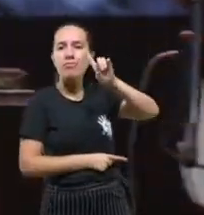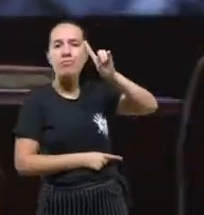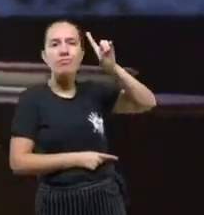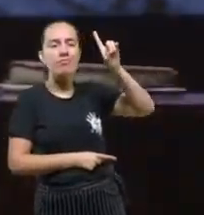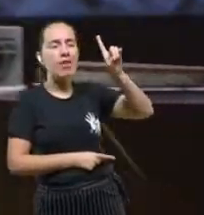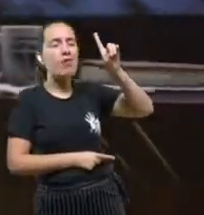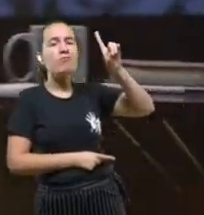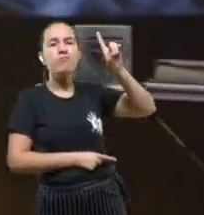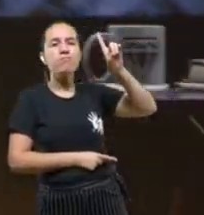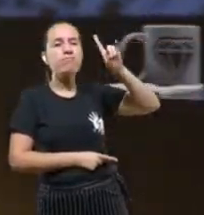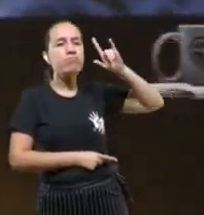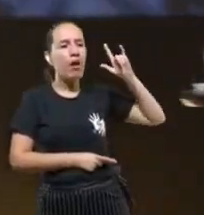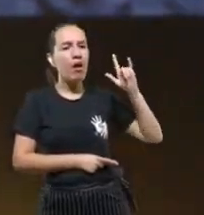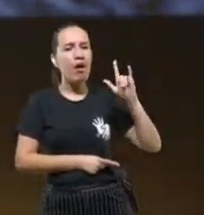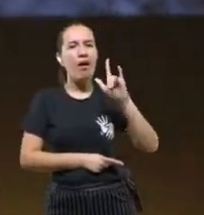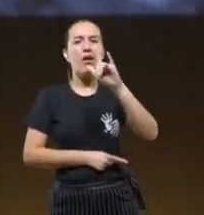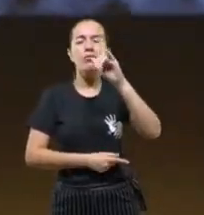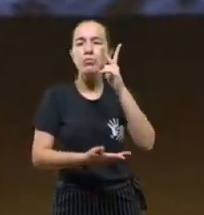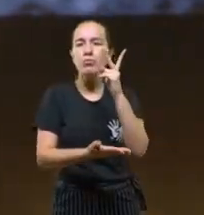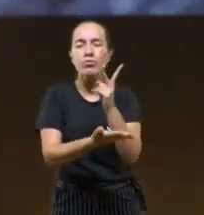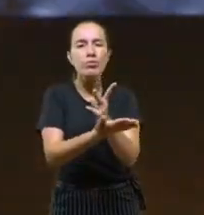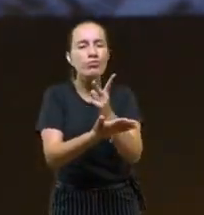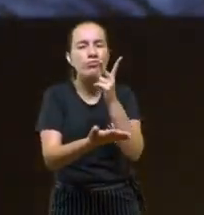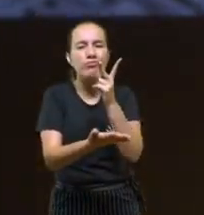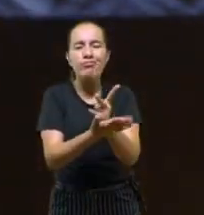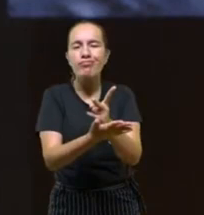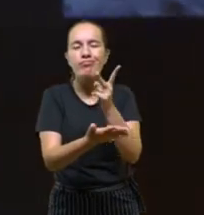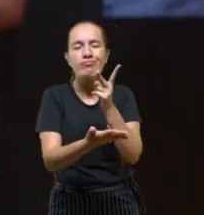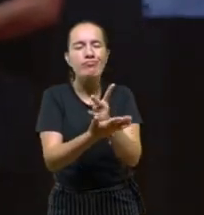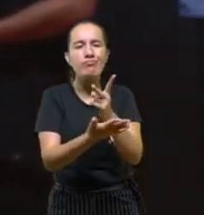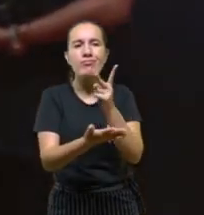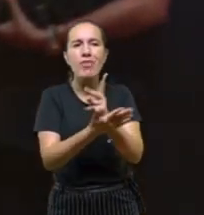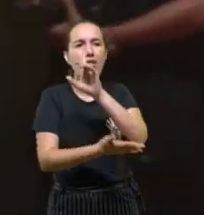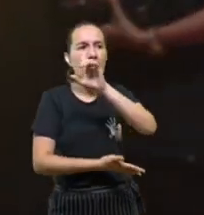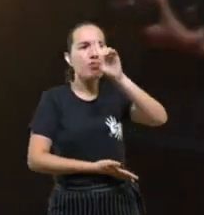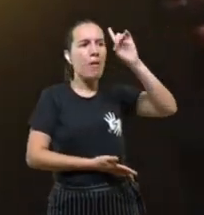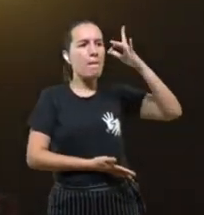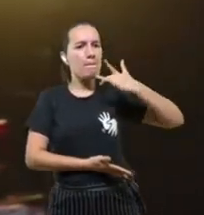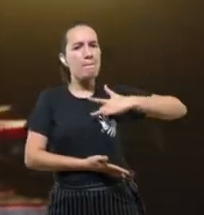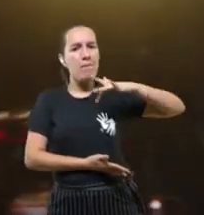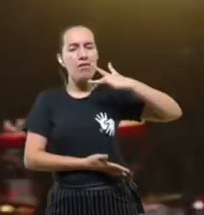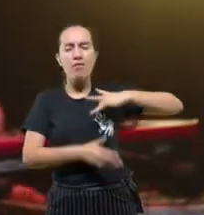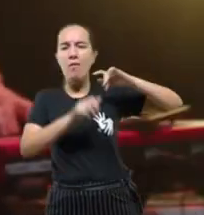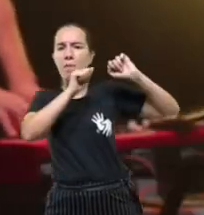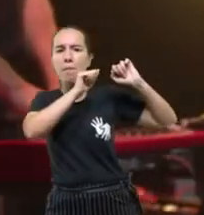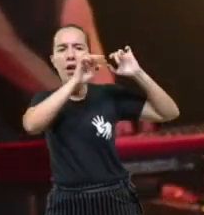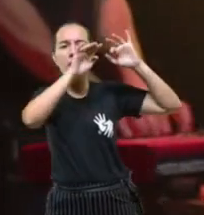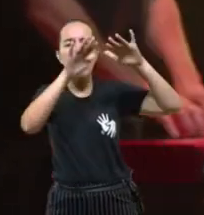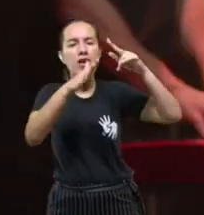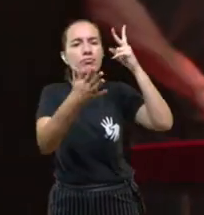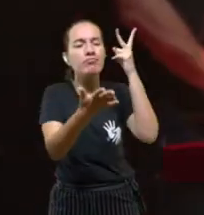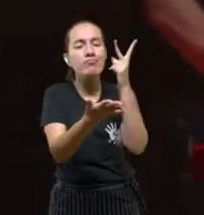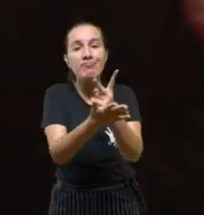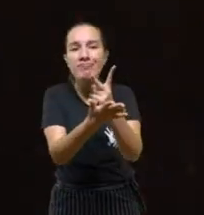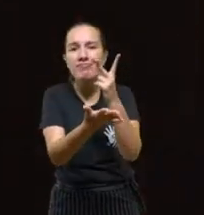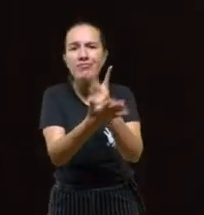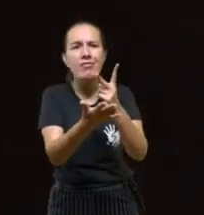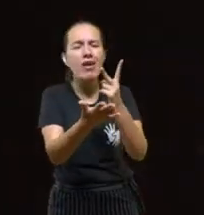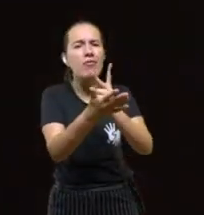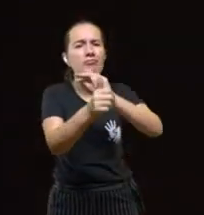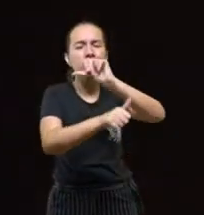sempre constante, seu amor, sua misericórdia são sempre